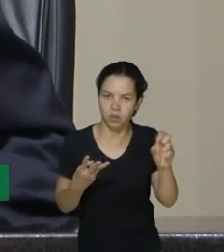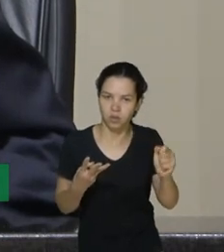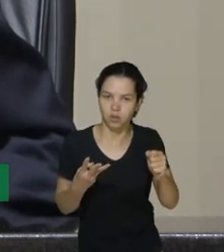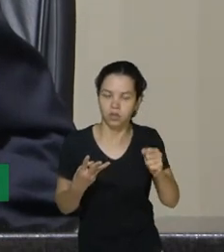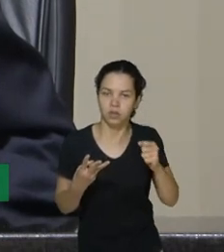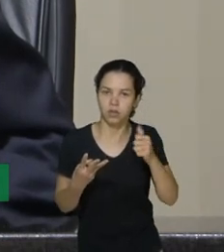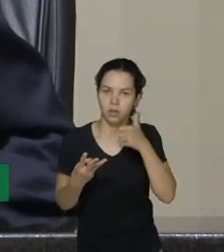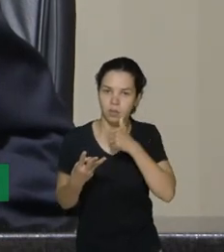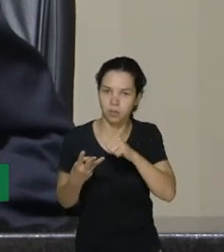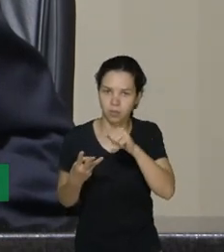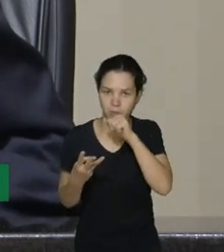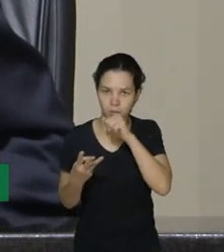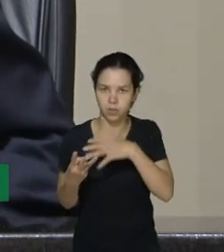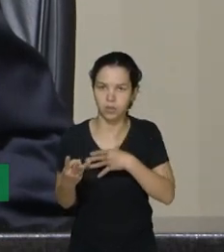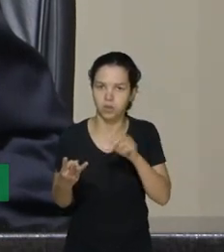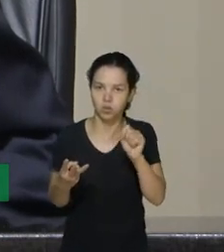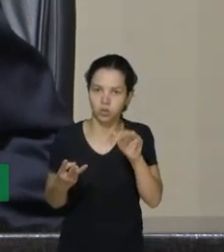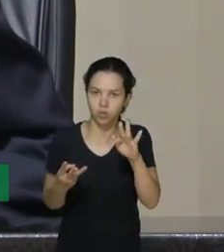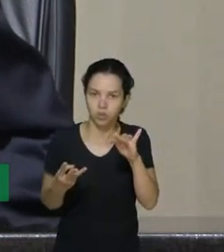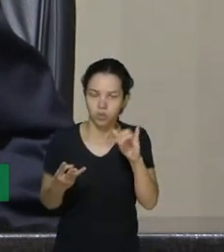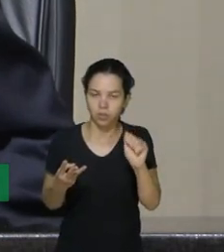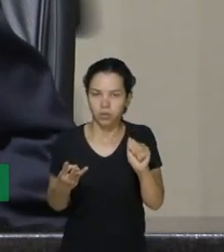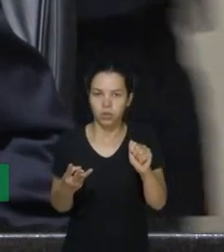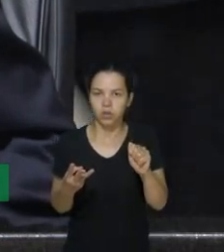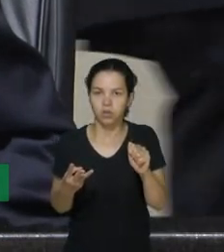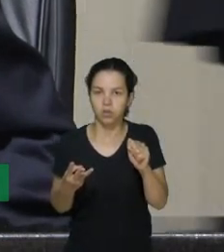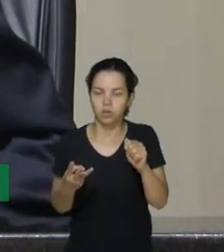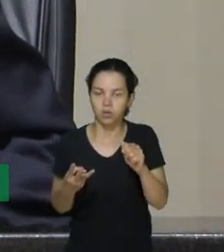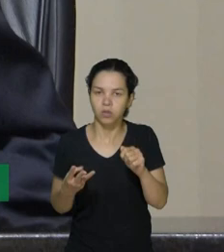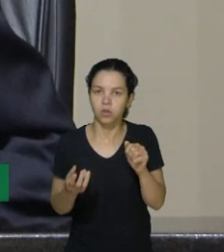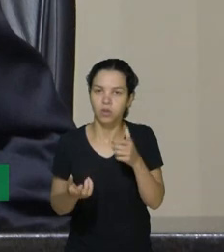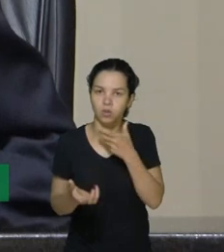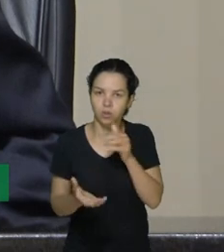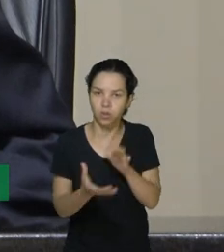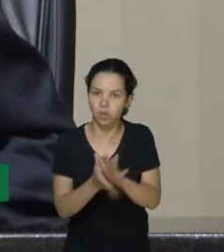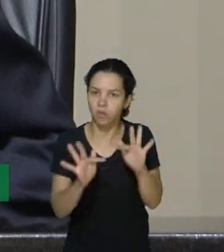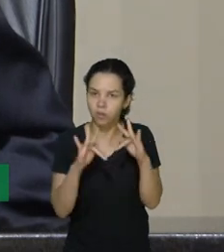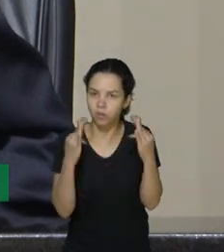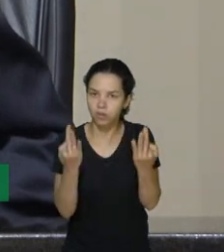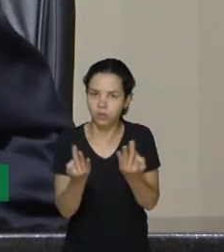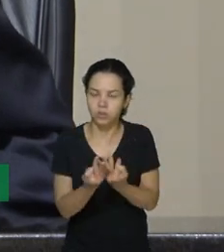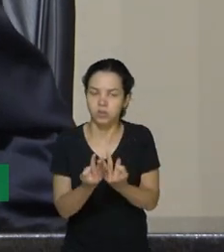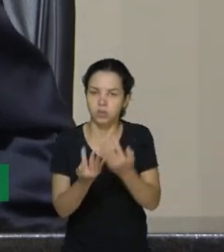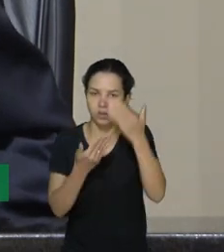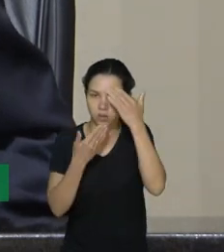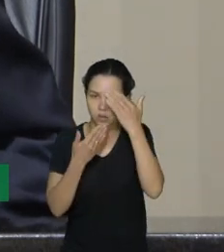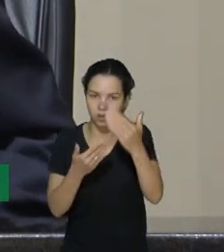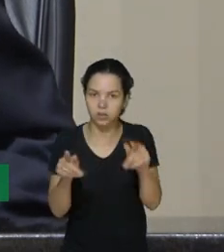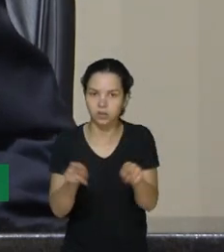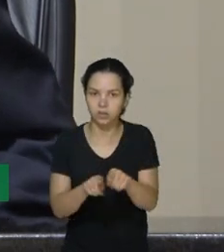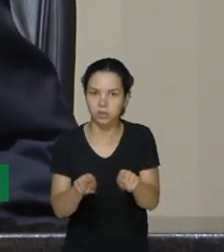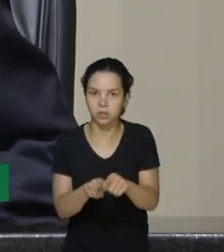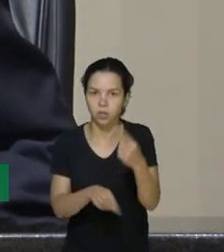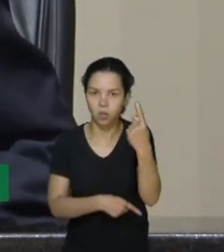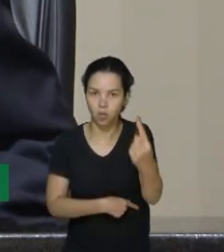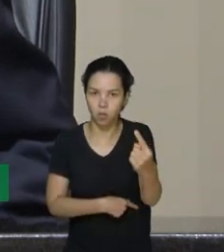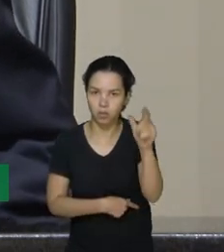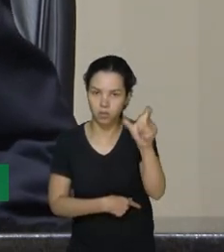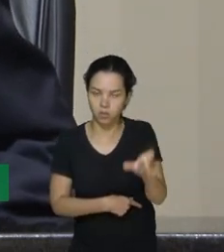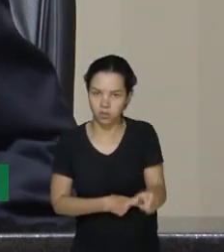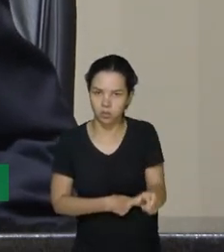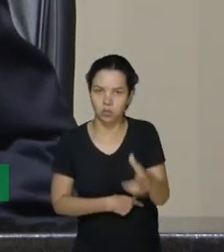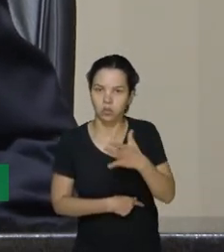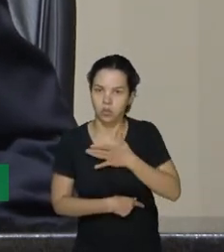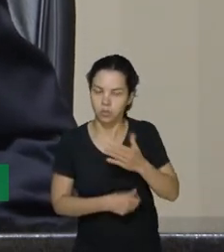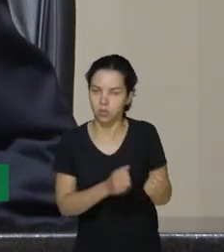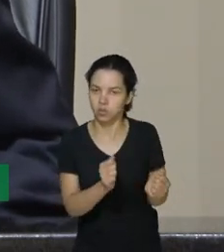neta, a Sofia, o meu genro, o Eduardo. Mas não posso deixar de agradecer uma pessoa que sempre foi meu braço